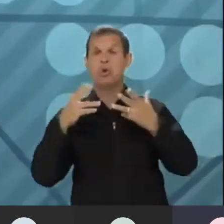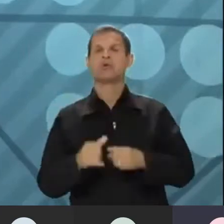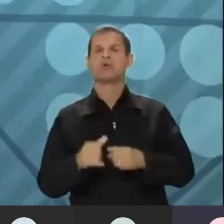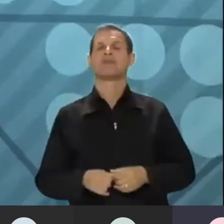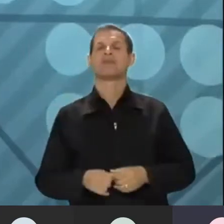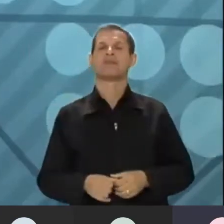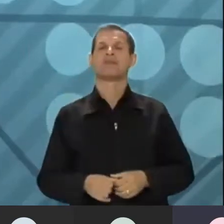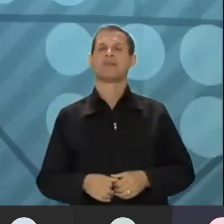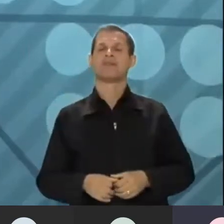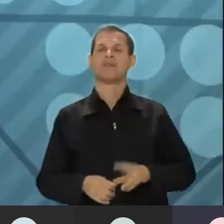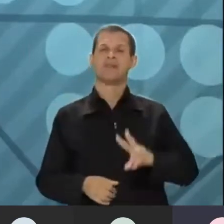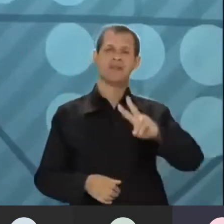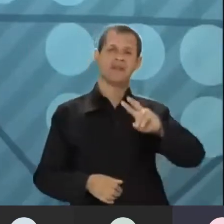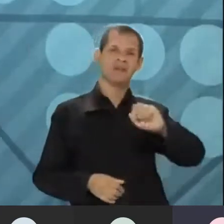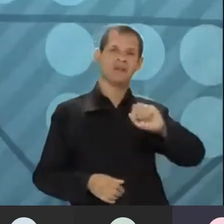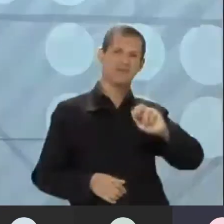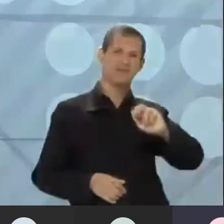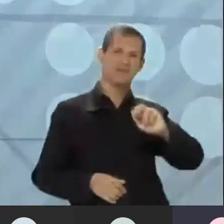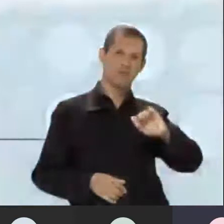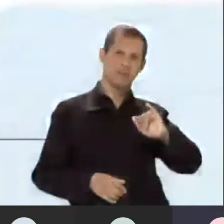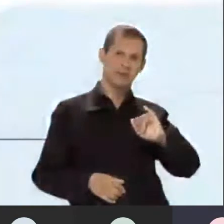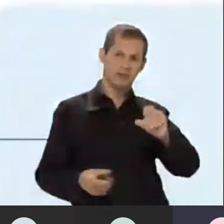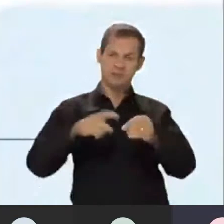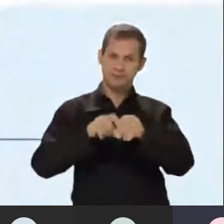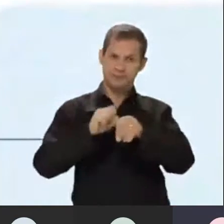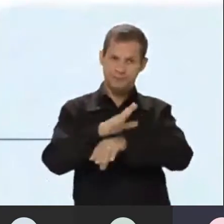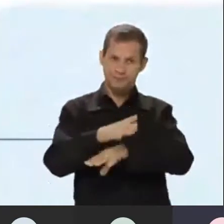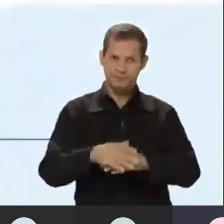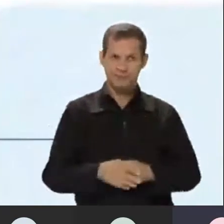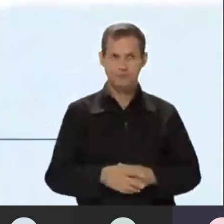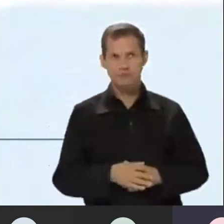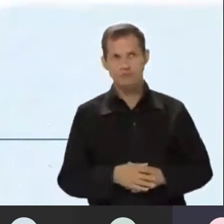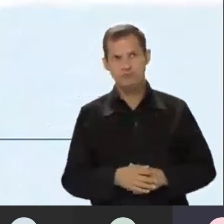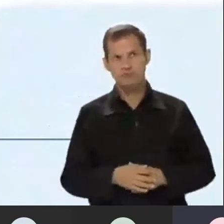todas essas variáveis, ok? Voltemos ao quadro.